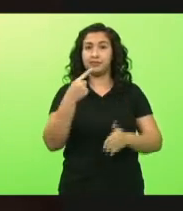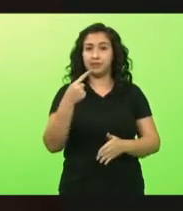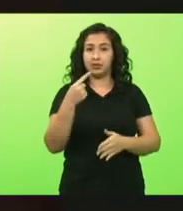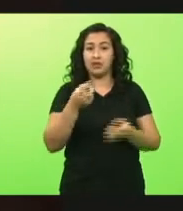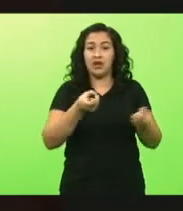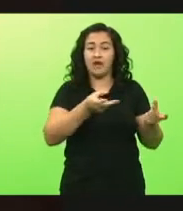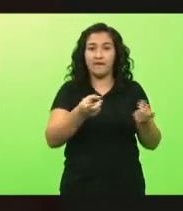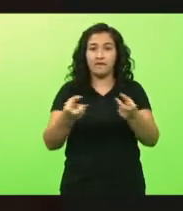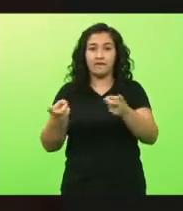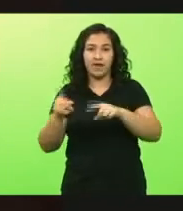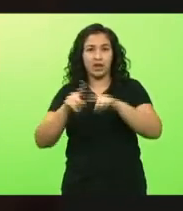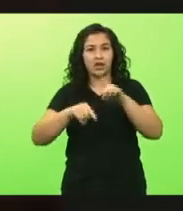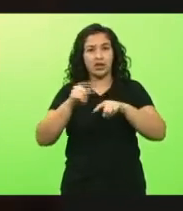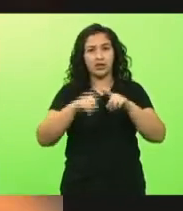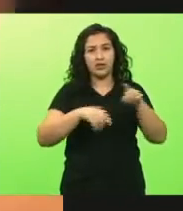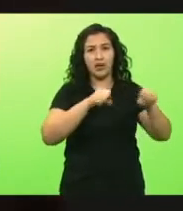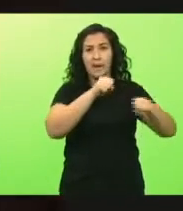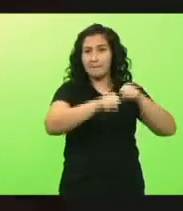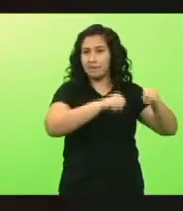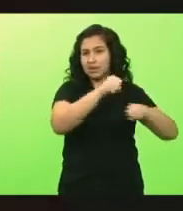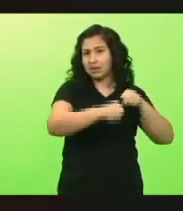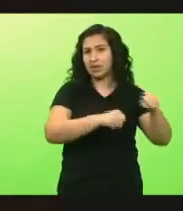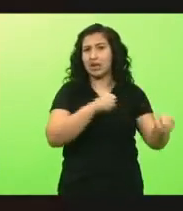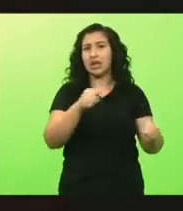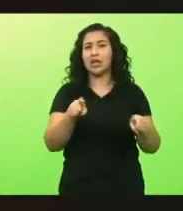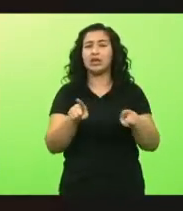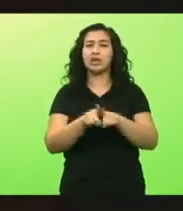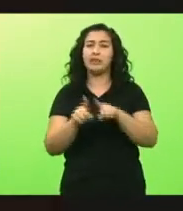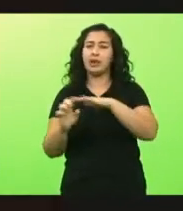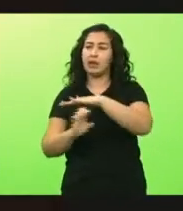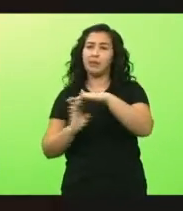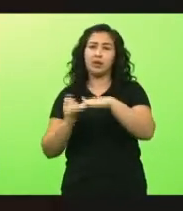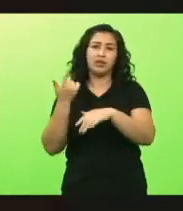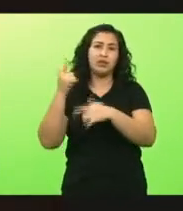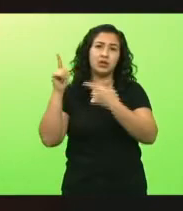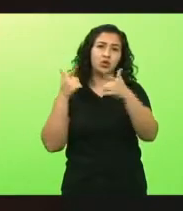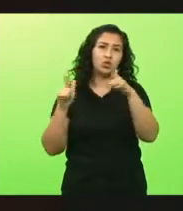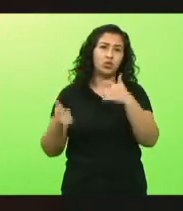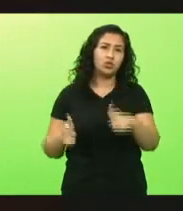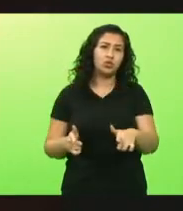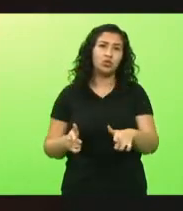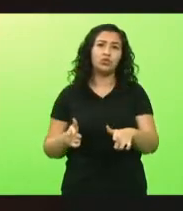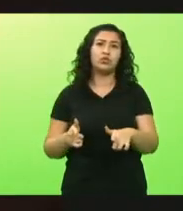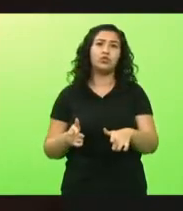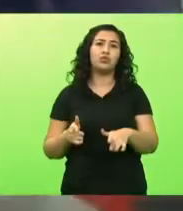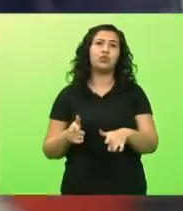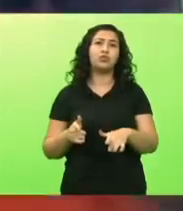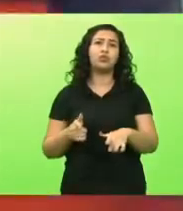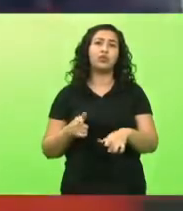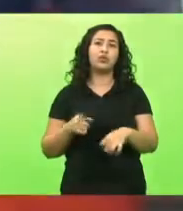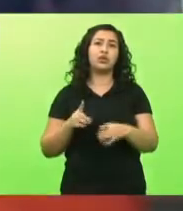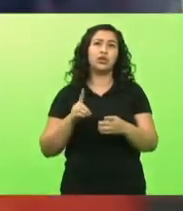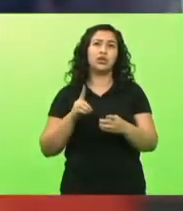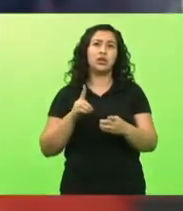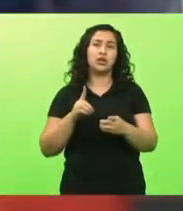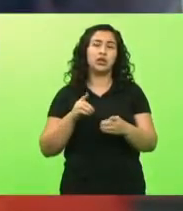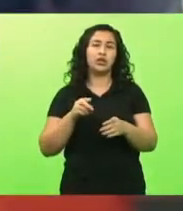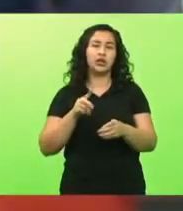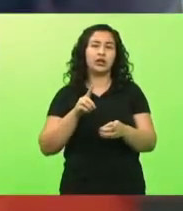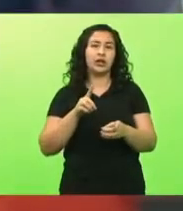para bicicletas e bicicletas. Temos outras empresas que estão tratando do e-commerce de uma forma muito intensa. É por isso que nós